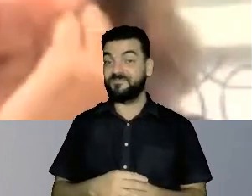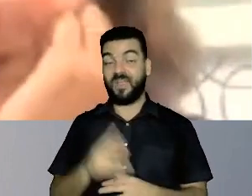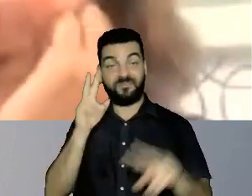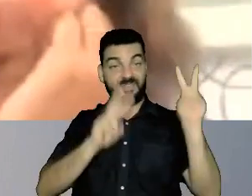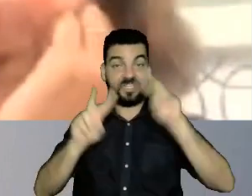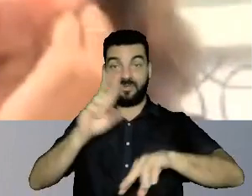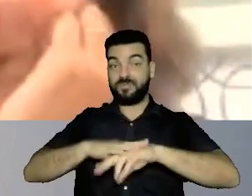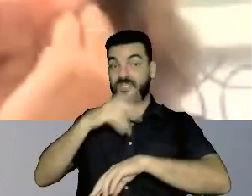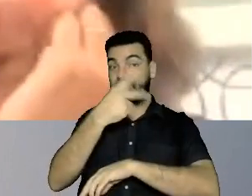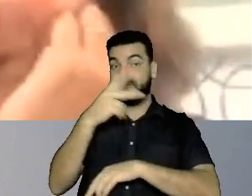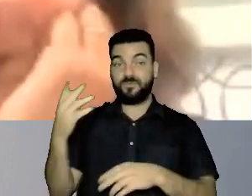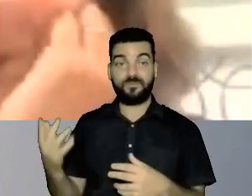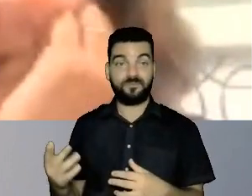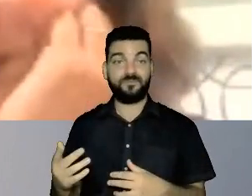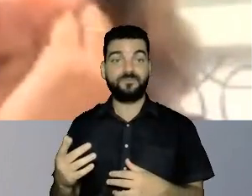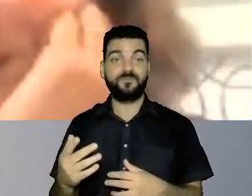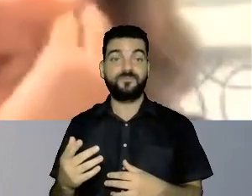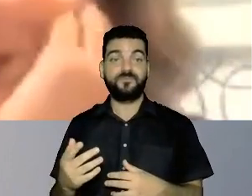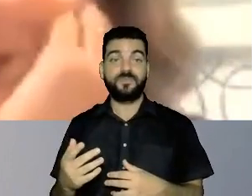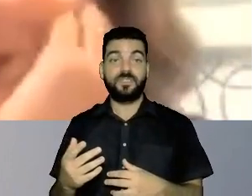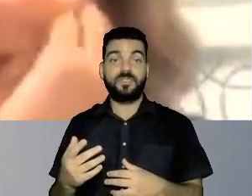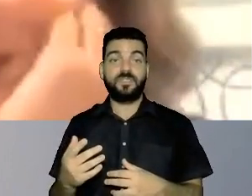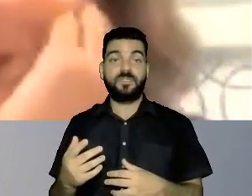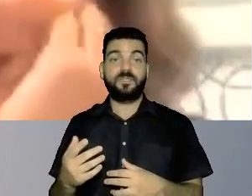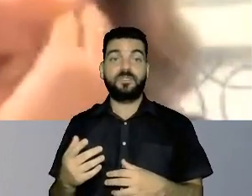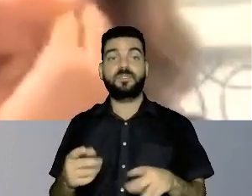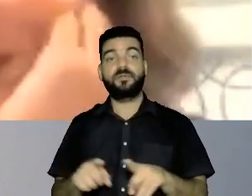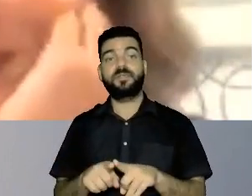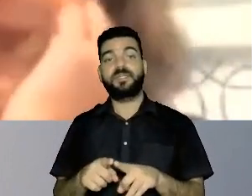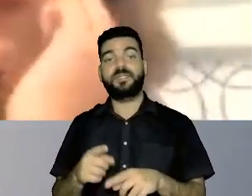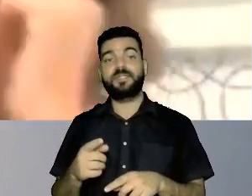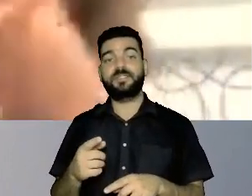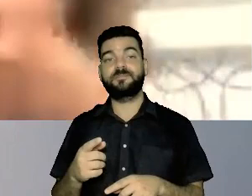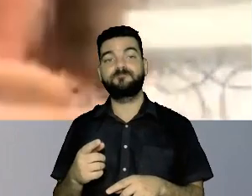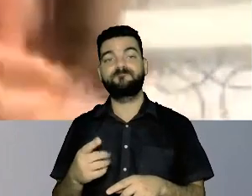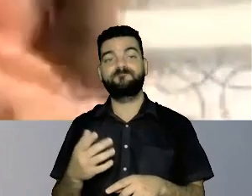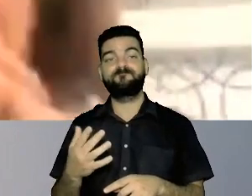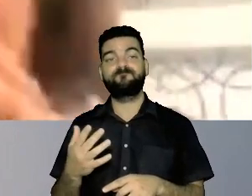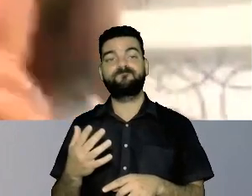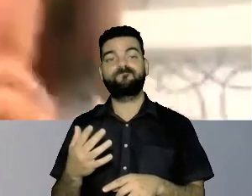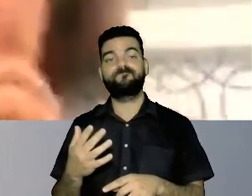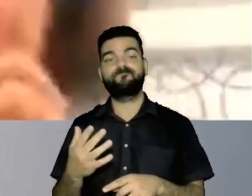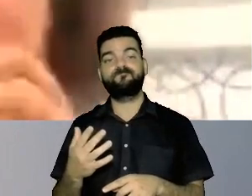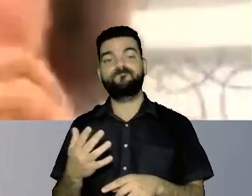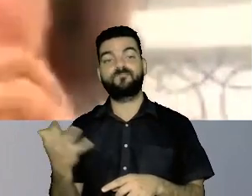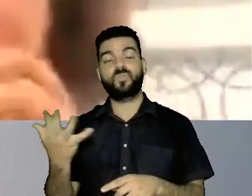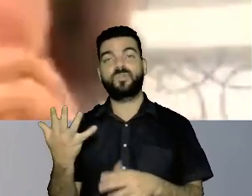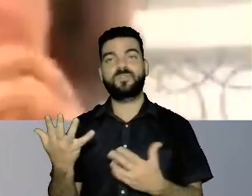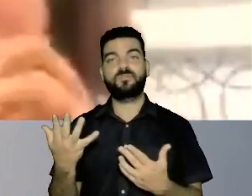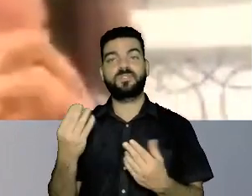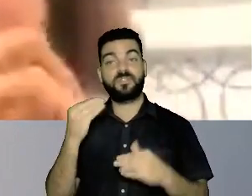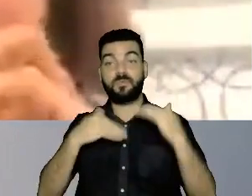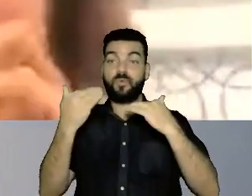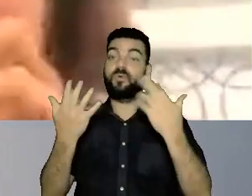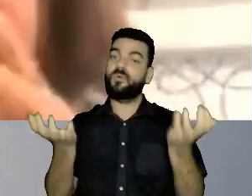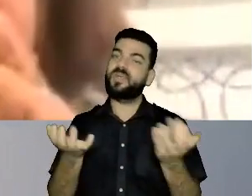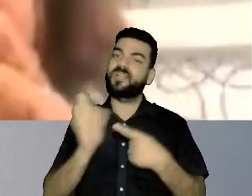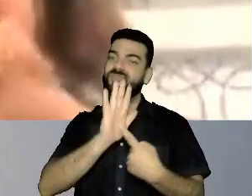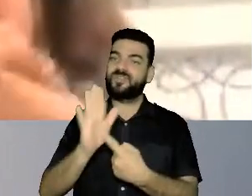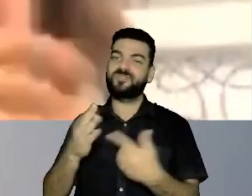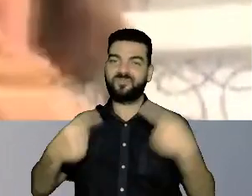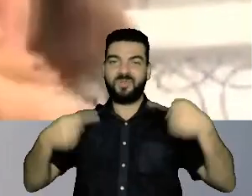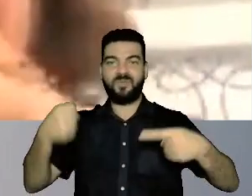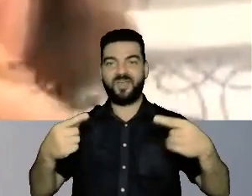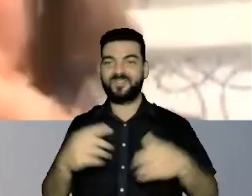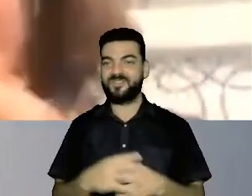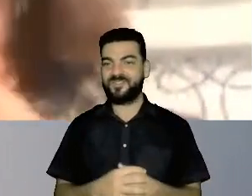mulheres que colaboram para a nossa vida, o nosso olhar, e diversificar